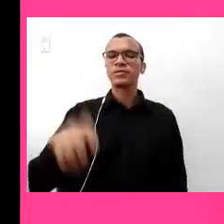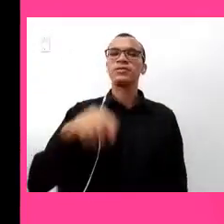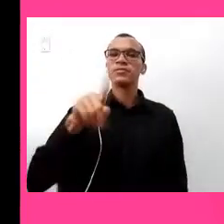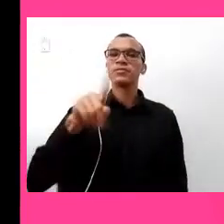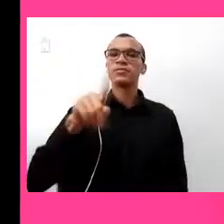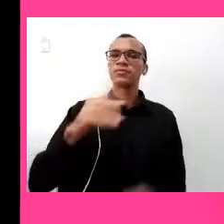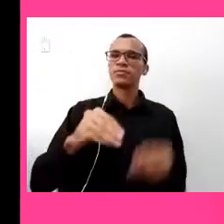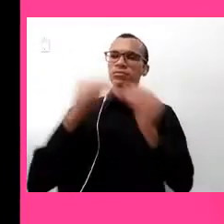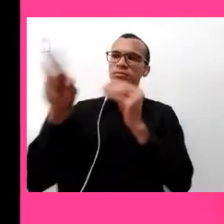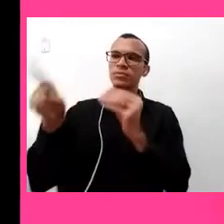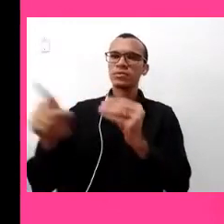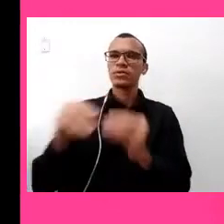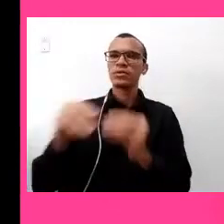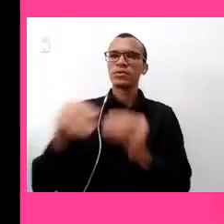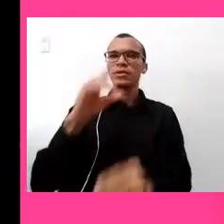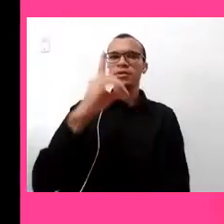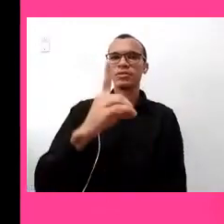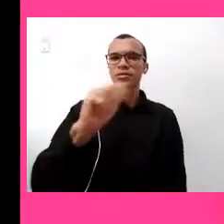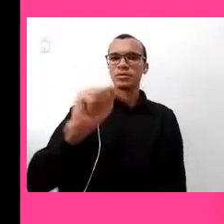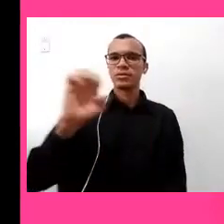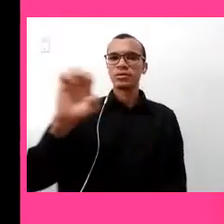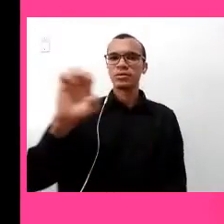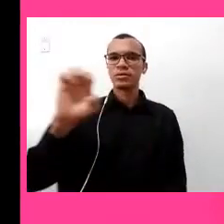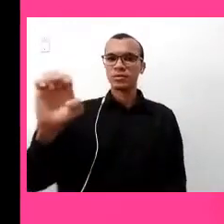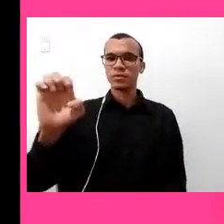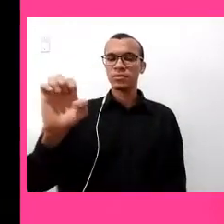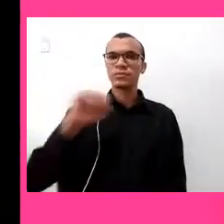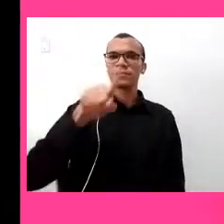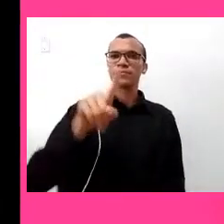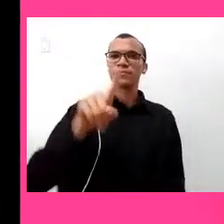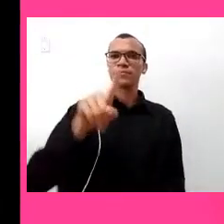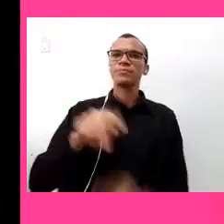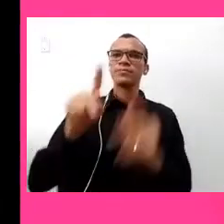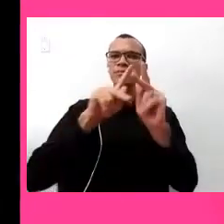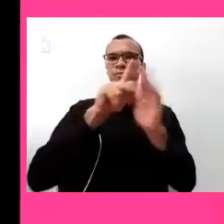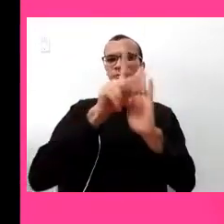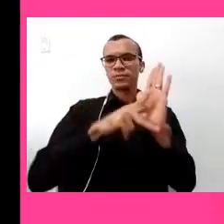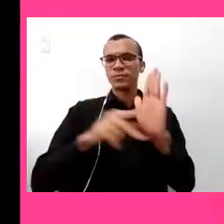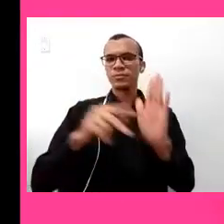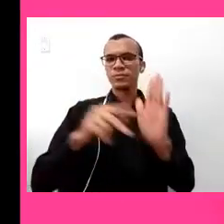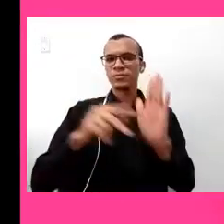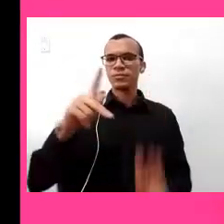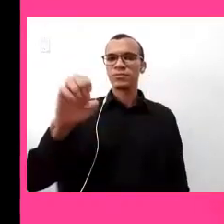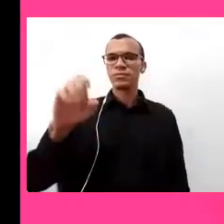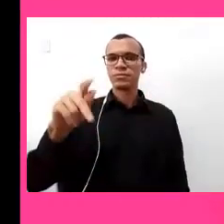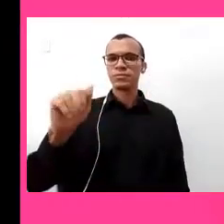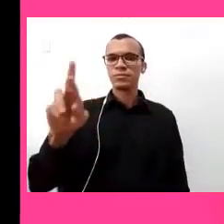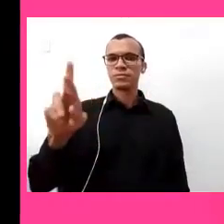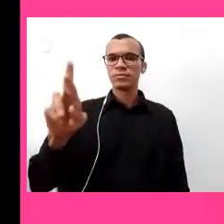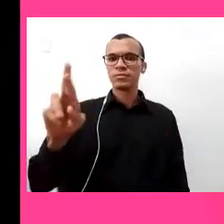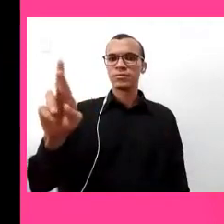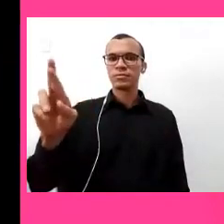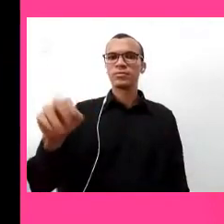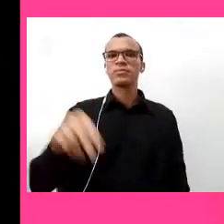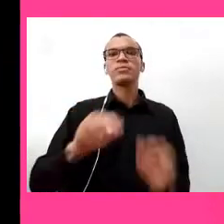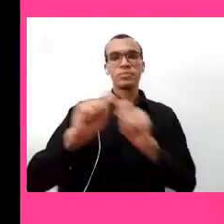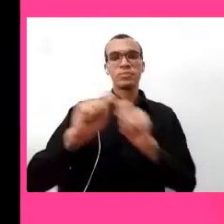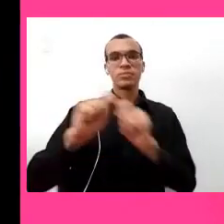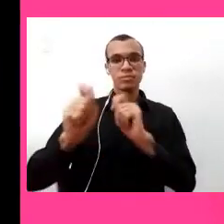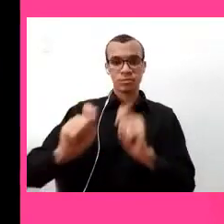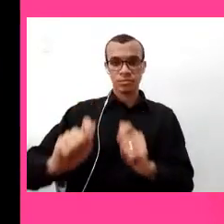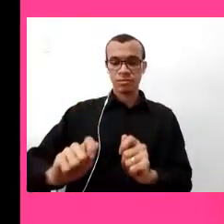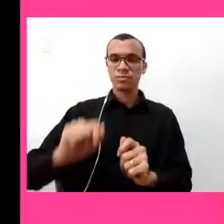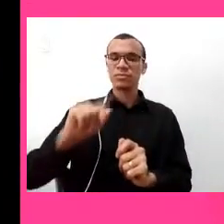como .dae, você vai no programa Pepakura Designer, e no Pepakura Designer